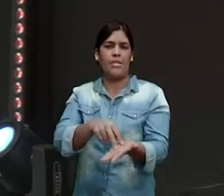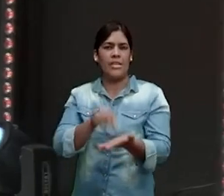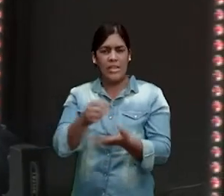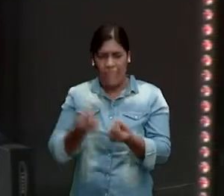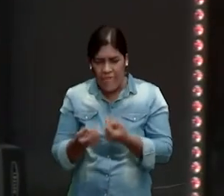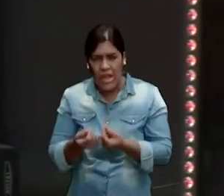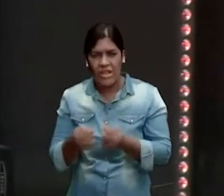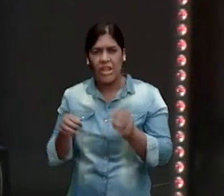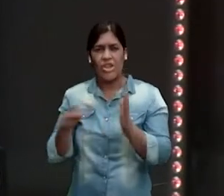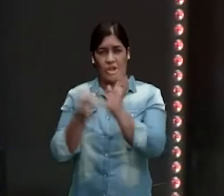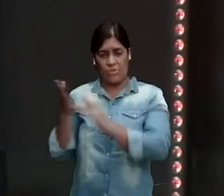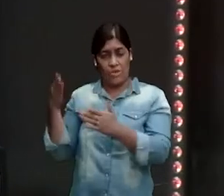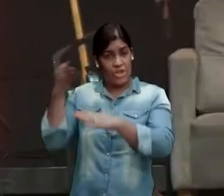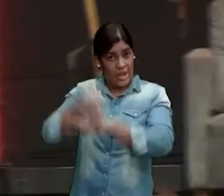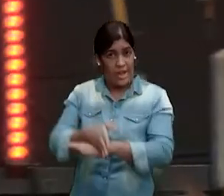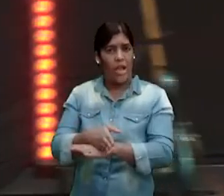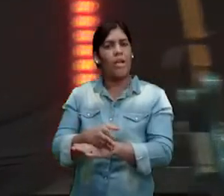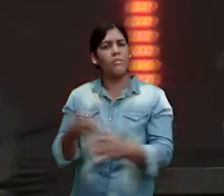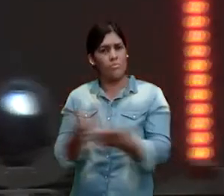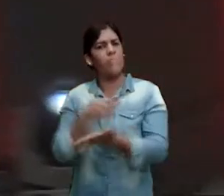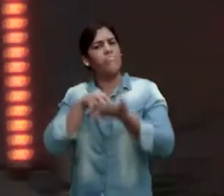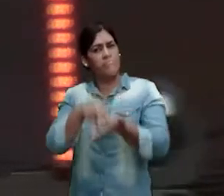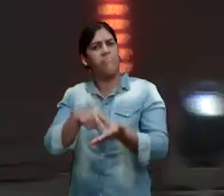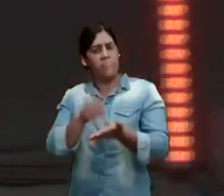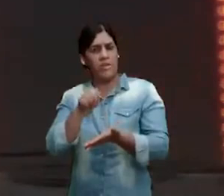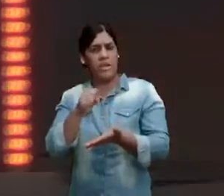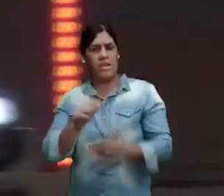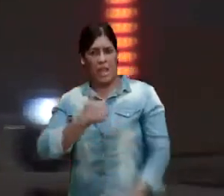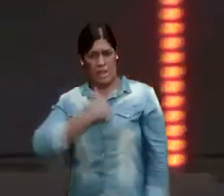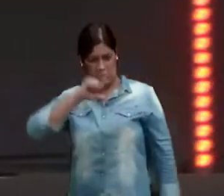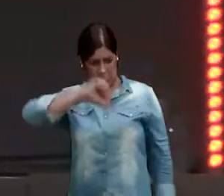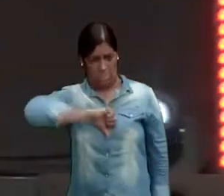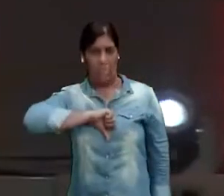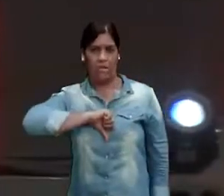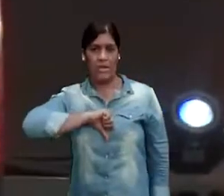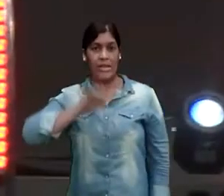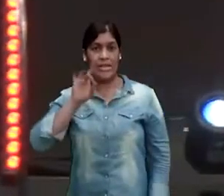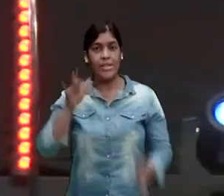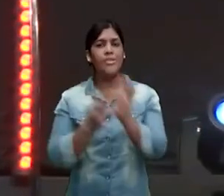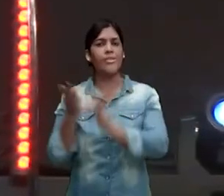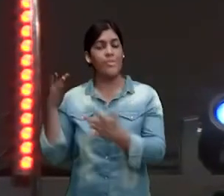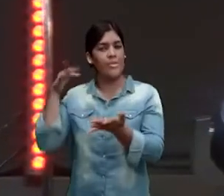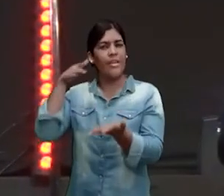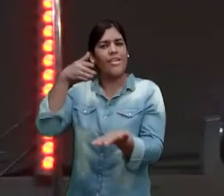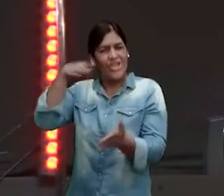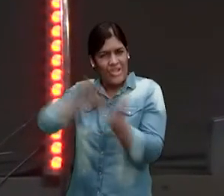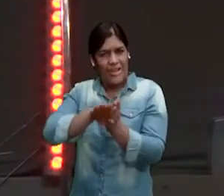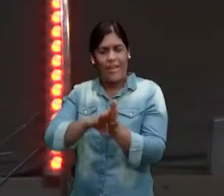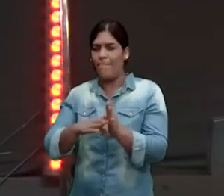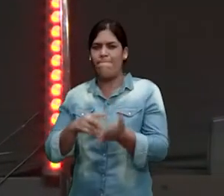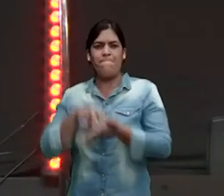partidos É verdade chegar levanta-se pronto estima tá baixo essa verdade chegar levanta tem um